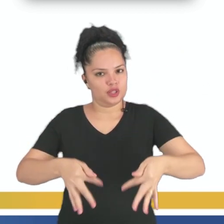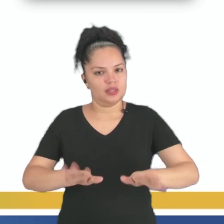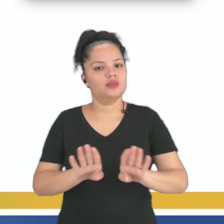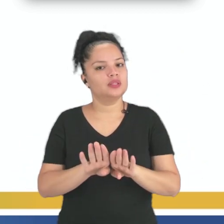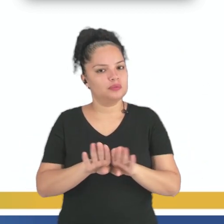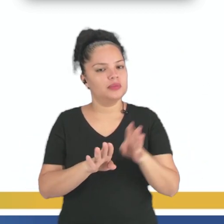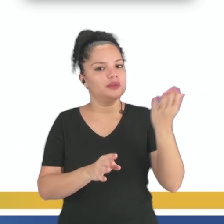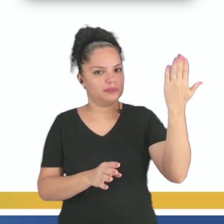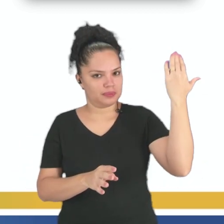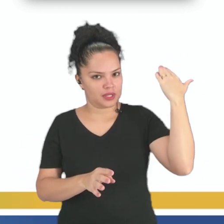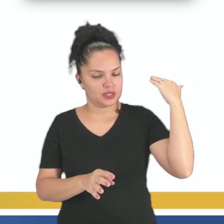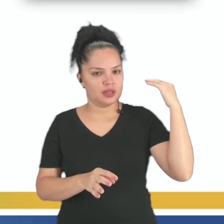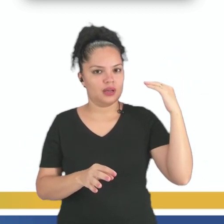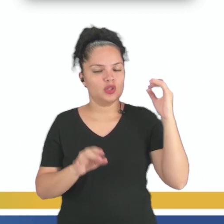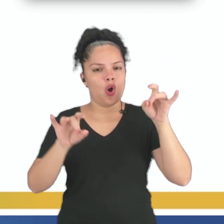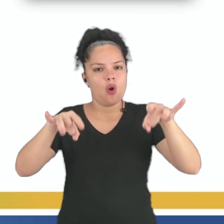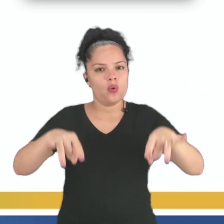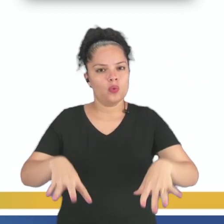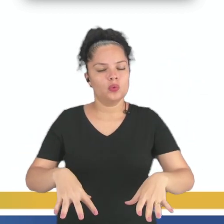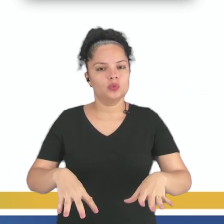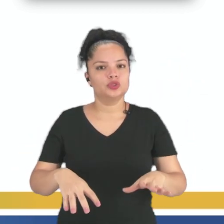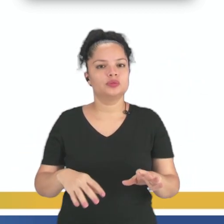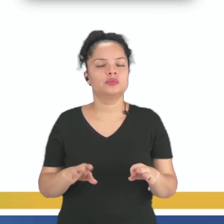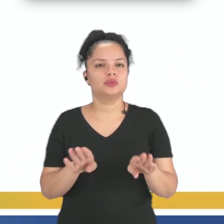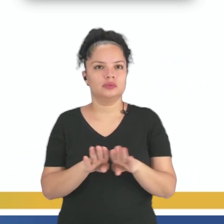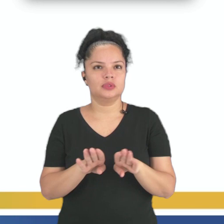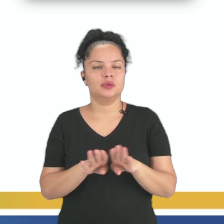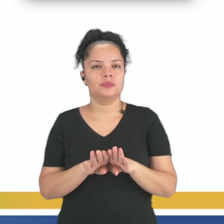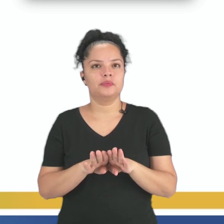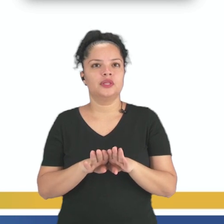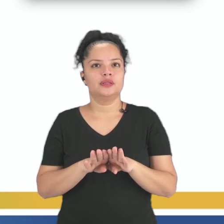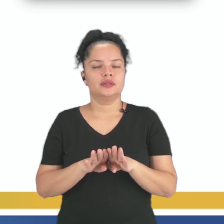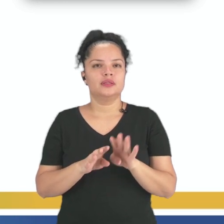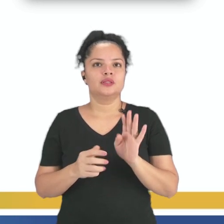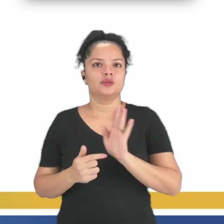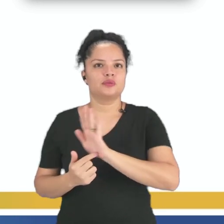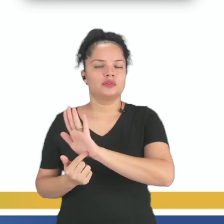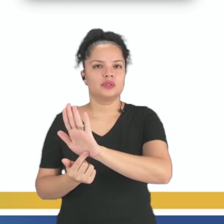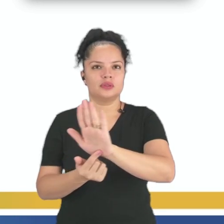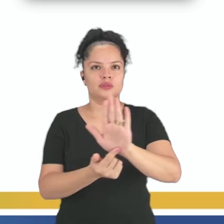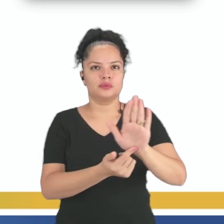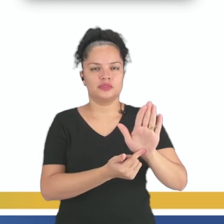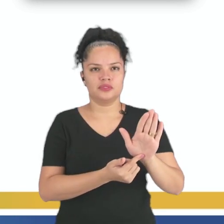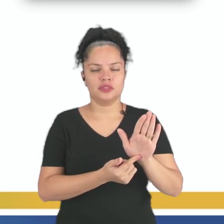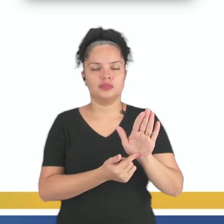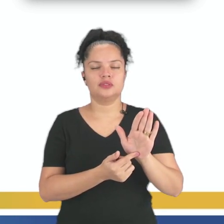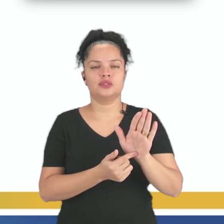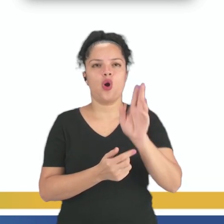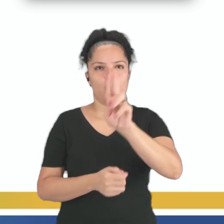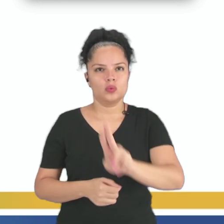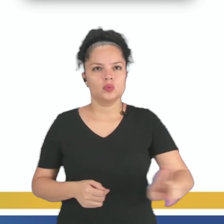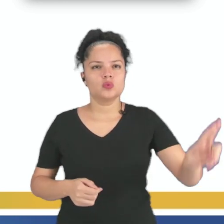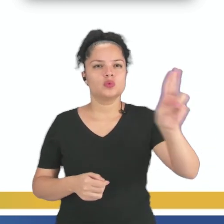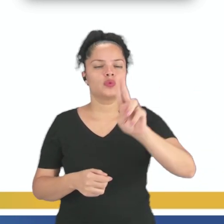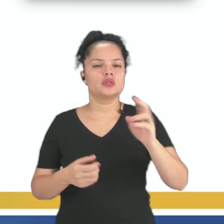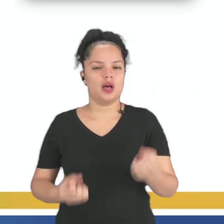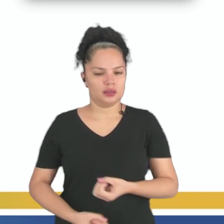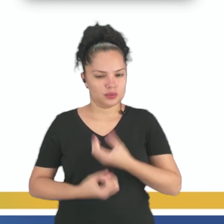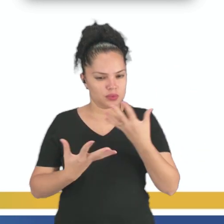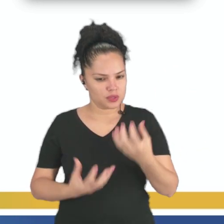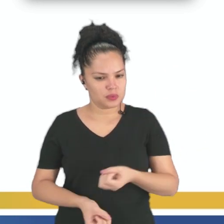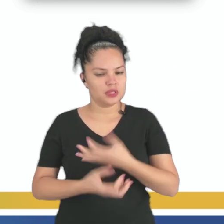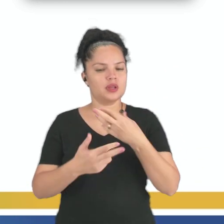passado. E, por último, o pretérito imperfeito do indicativo. É usado para expressar um